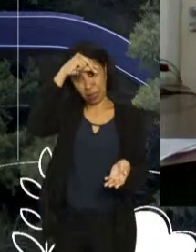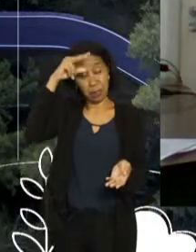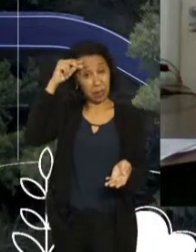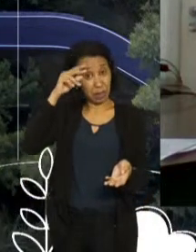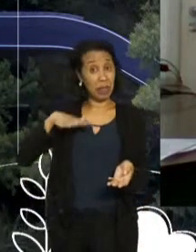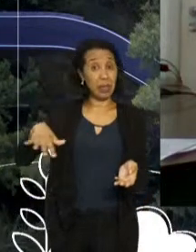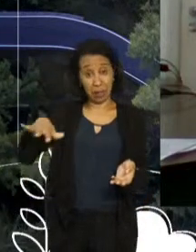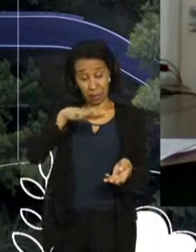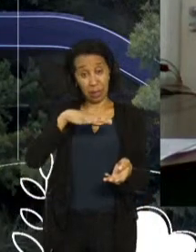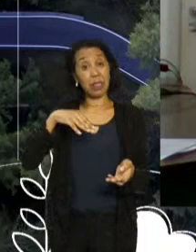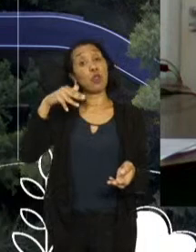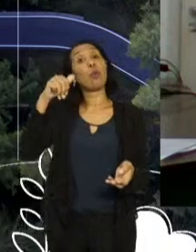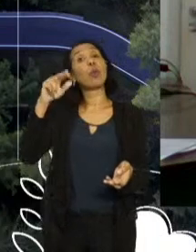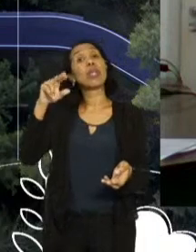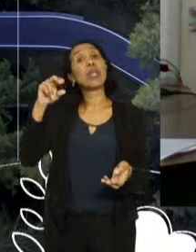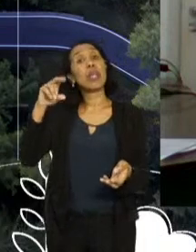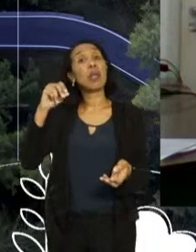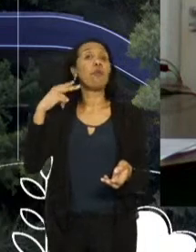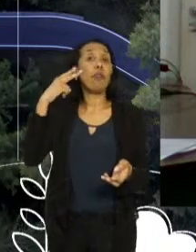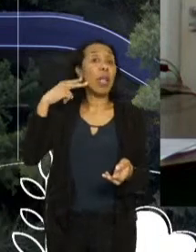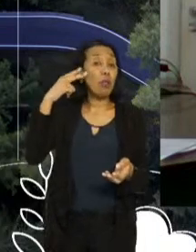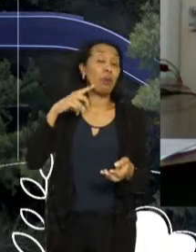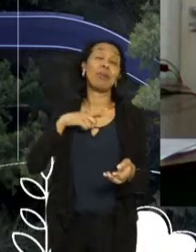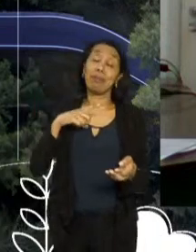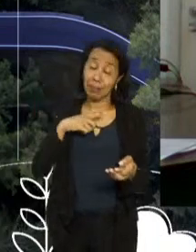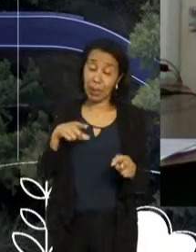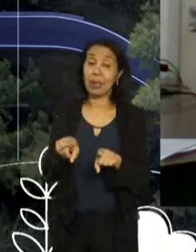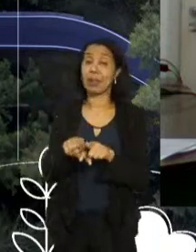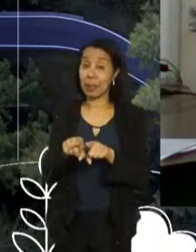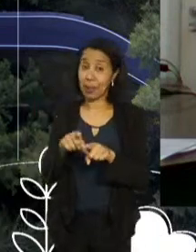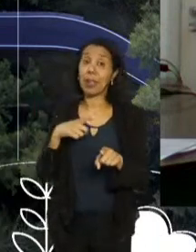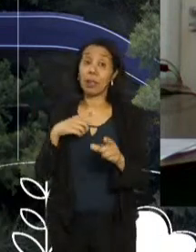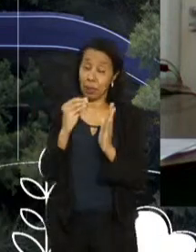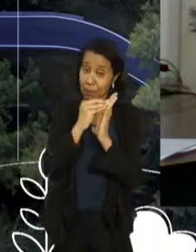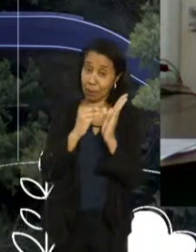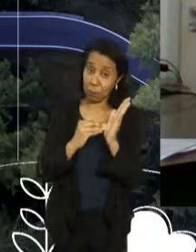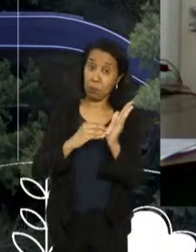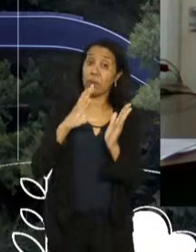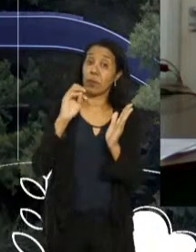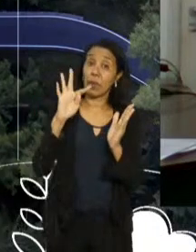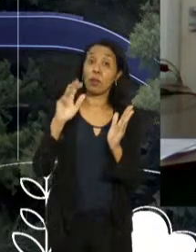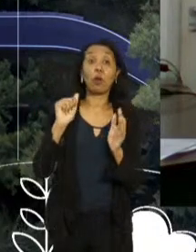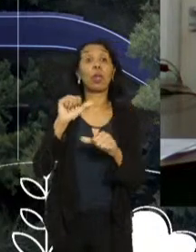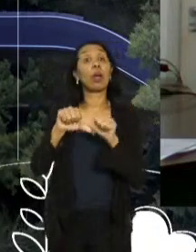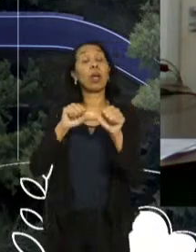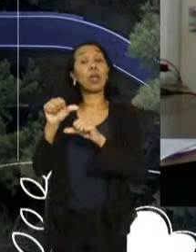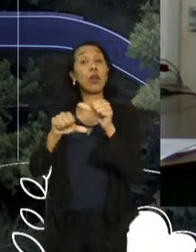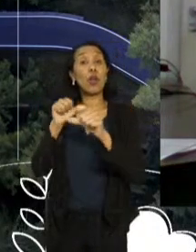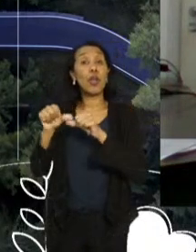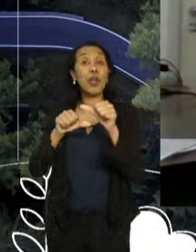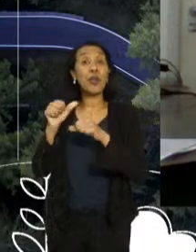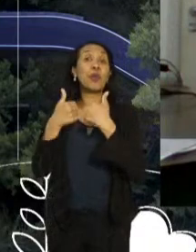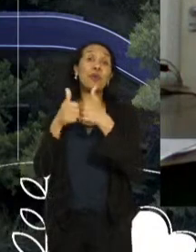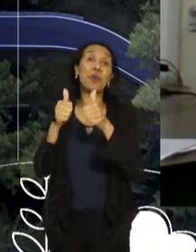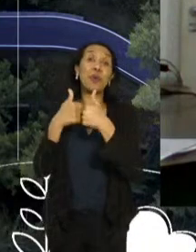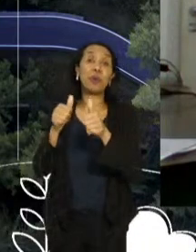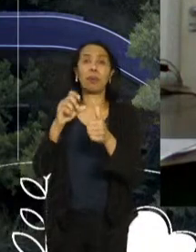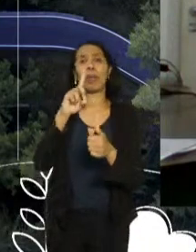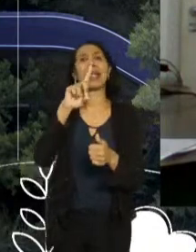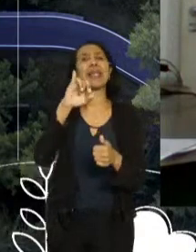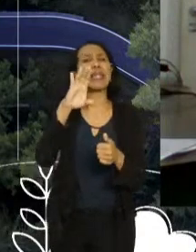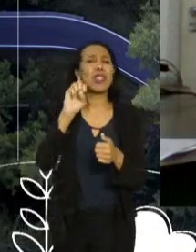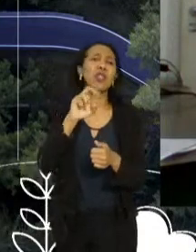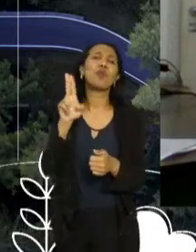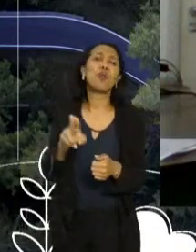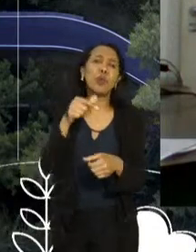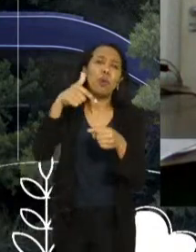período indeterminado, a adoção de combustíveis limpos na frota cativa. Nós renovamos a frota de ônibus usando ainda diesel e uma